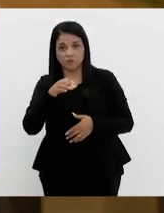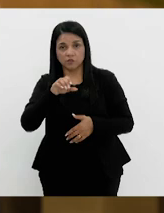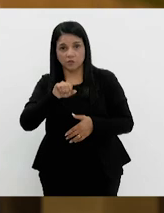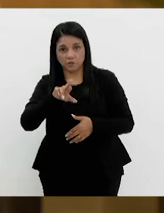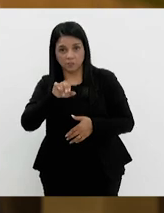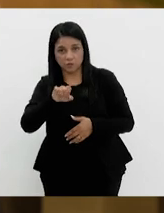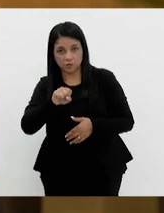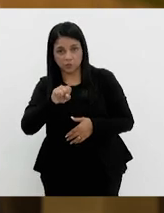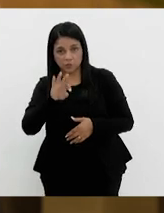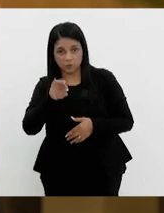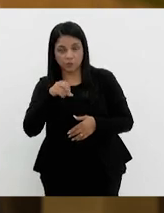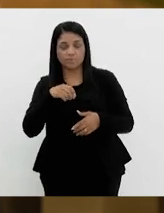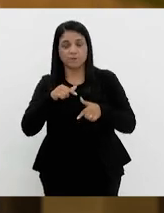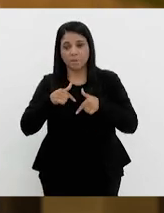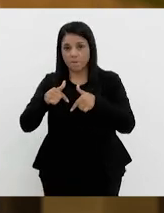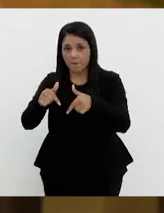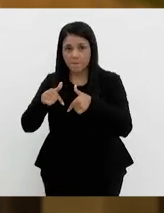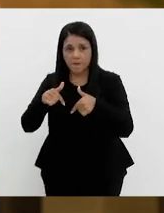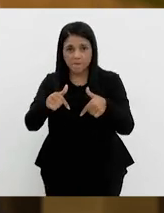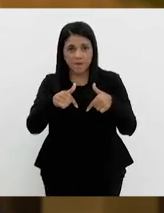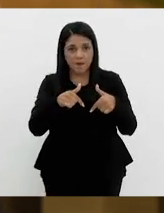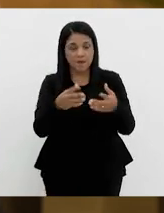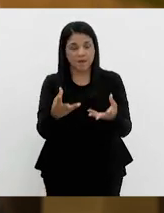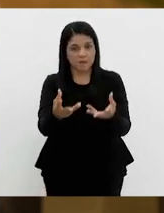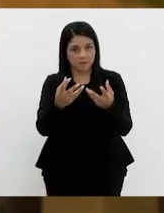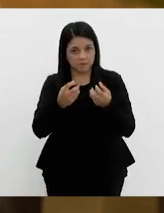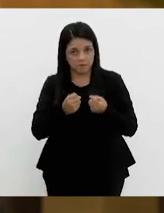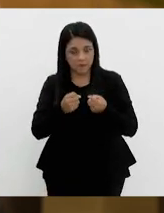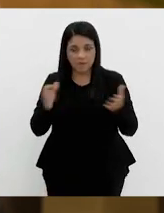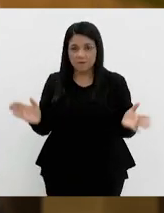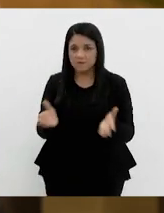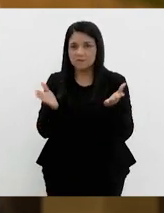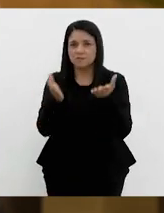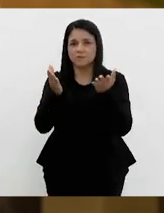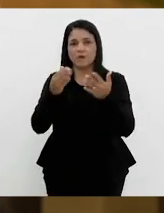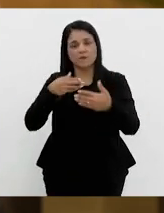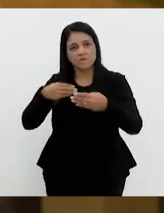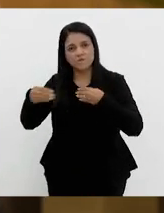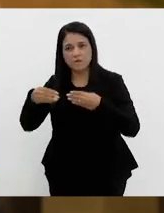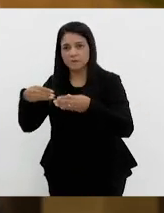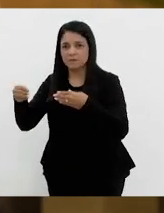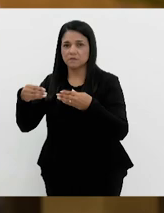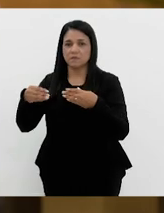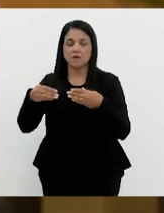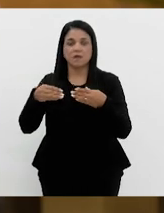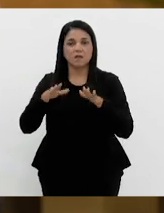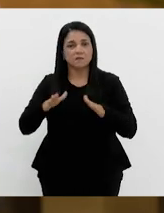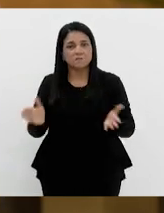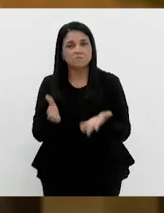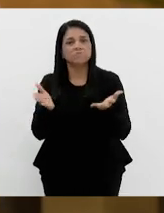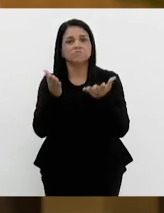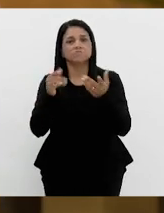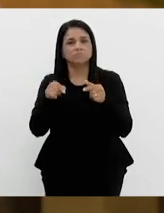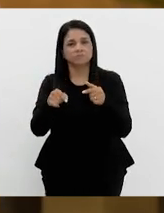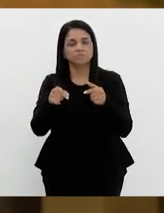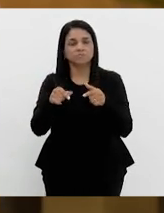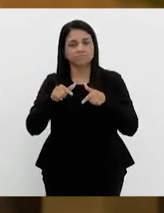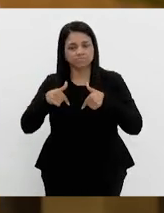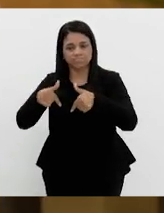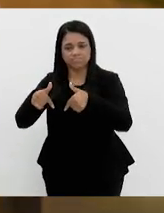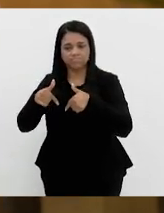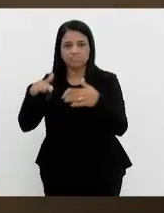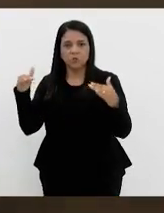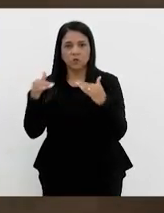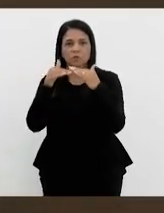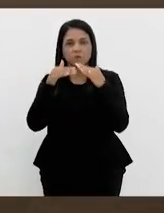ofício prospectar receber incentivar e viabilizar iniciativas que julgue adequadas ao G20 sempre